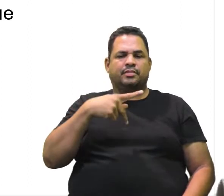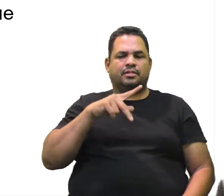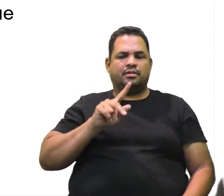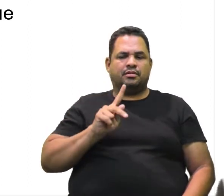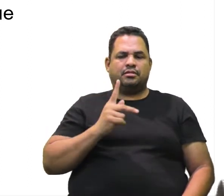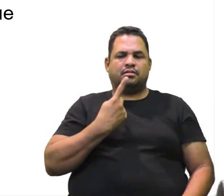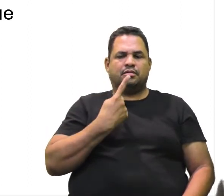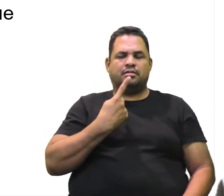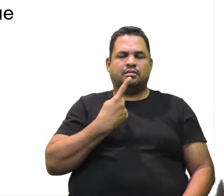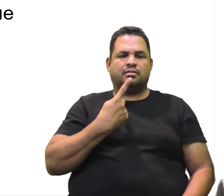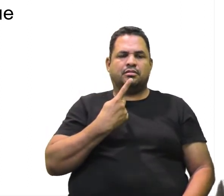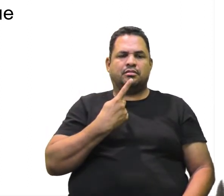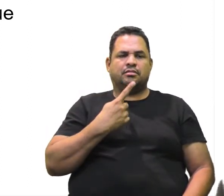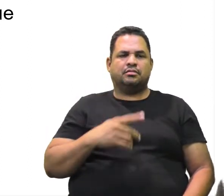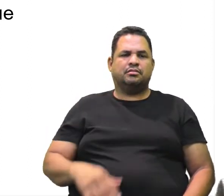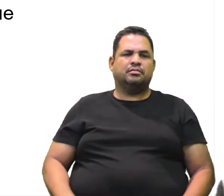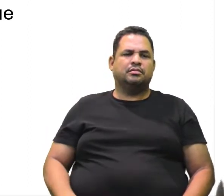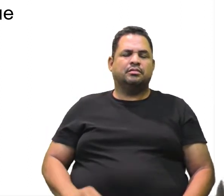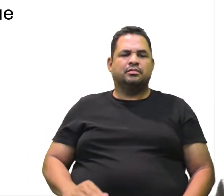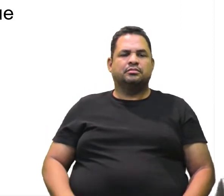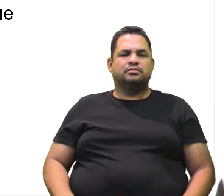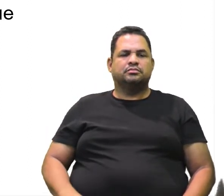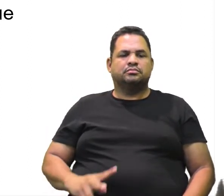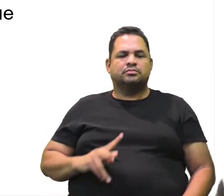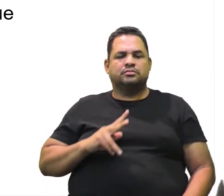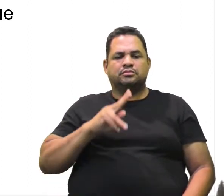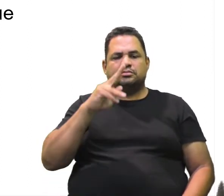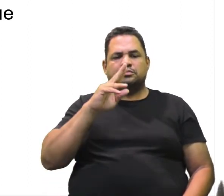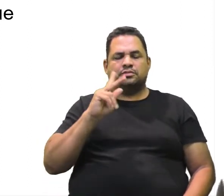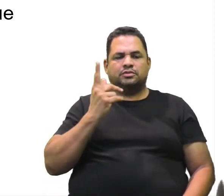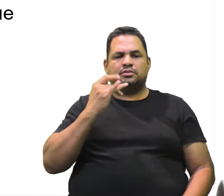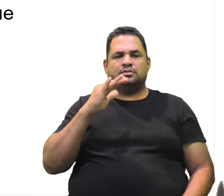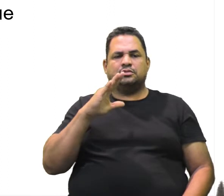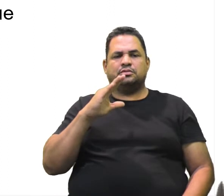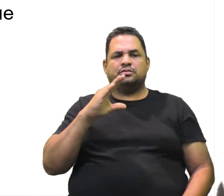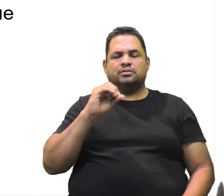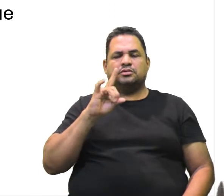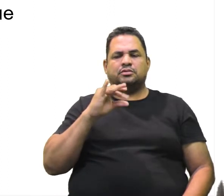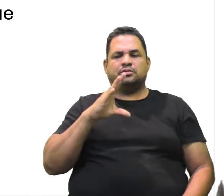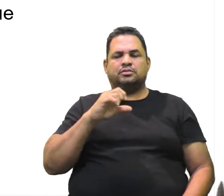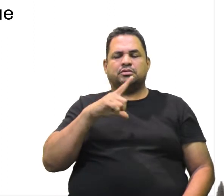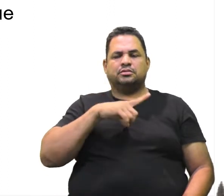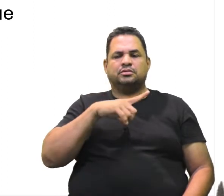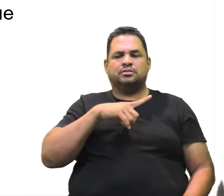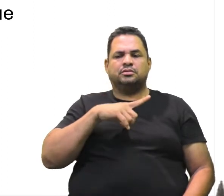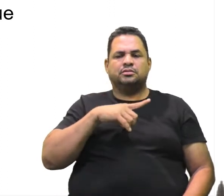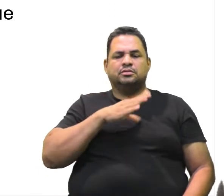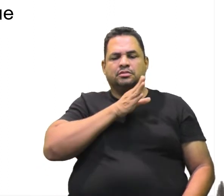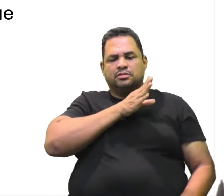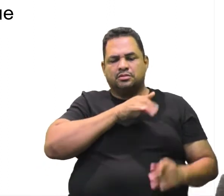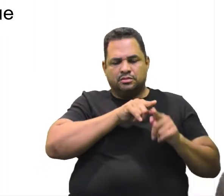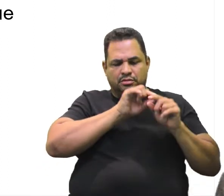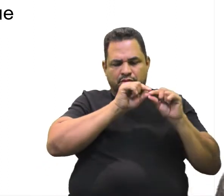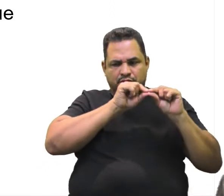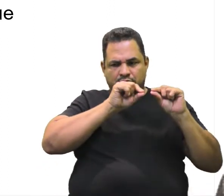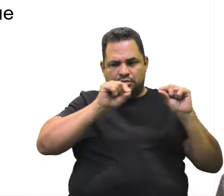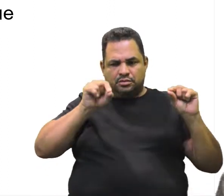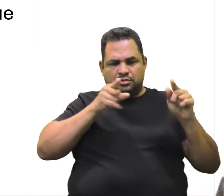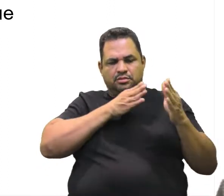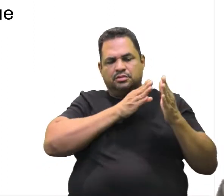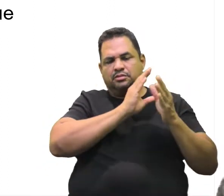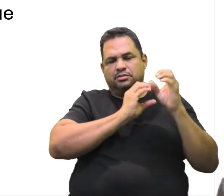pH era o quê? Potencial hidrogênio iônico, e ele... existe uma escala de pH que vai de 0